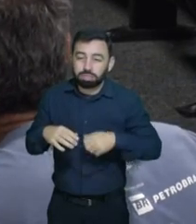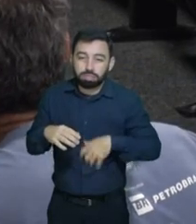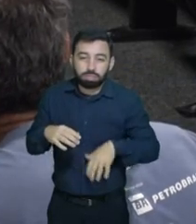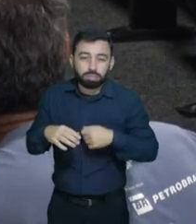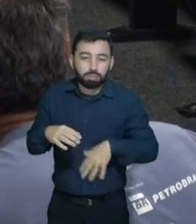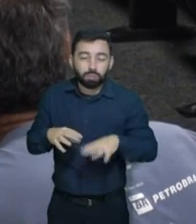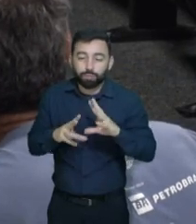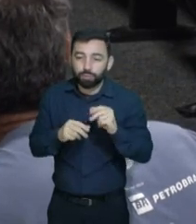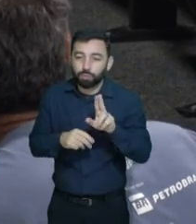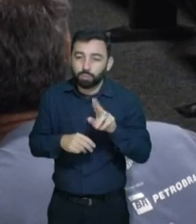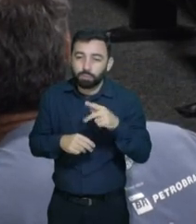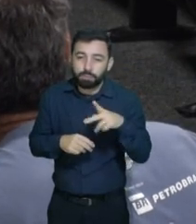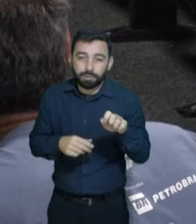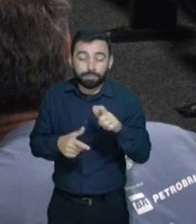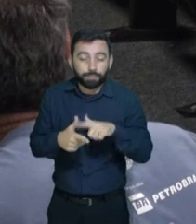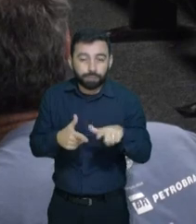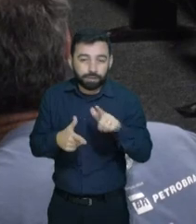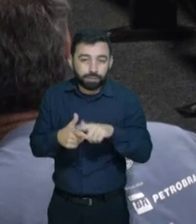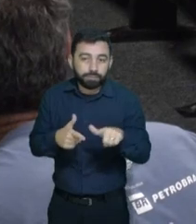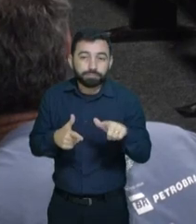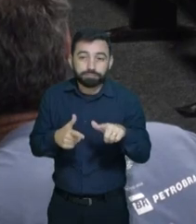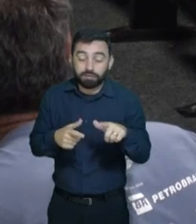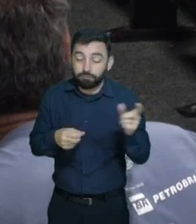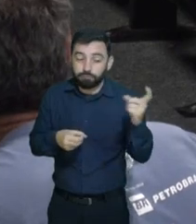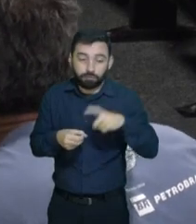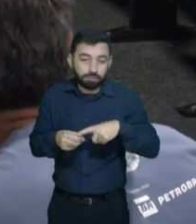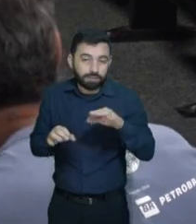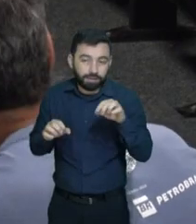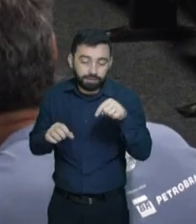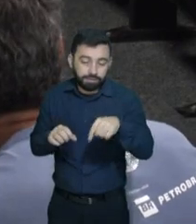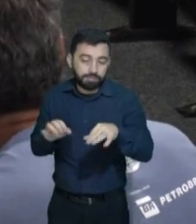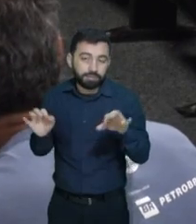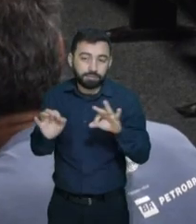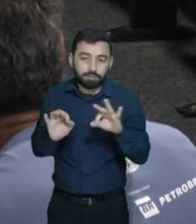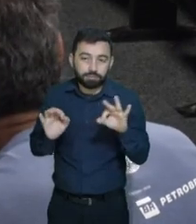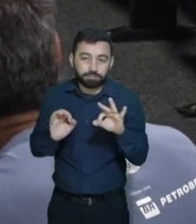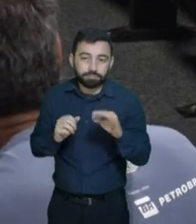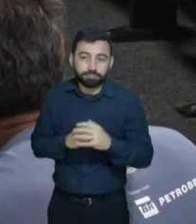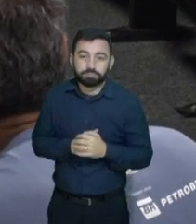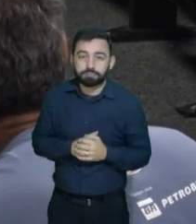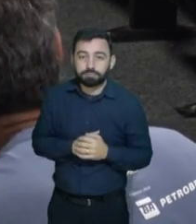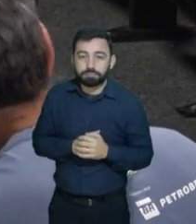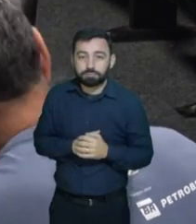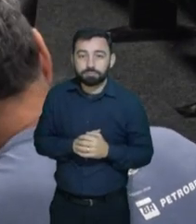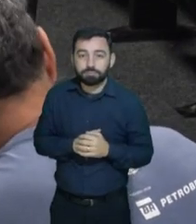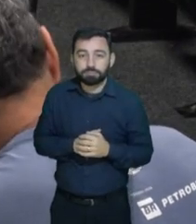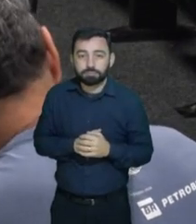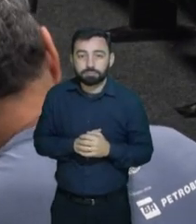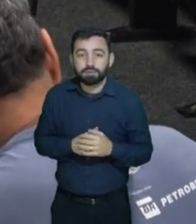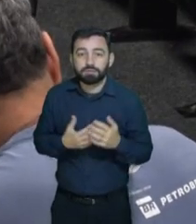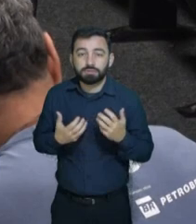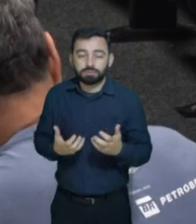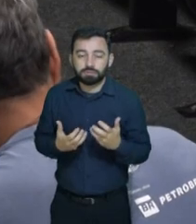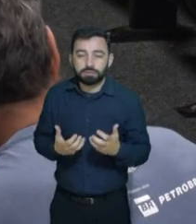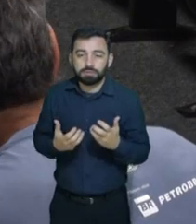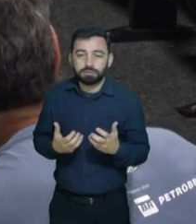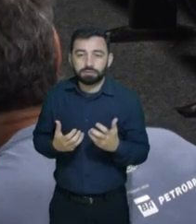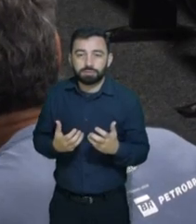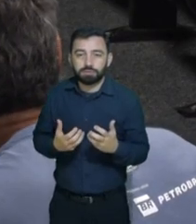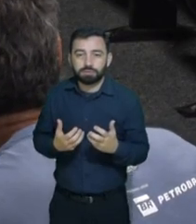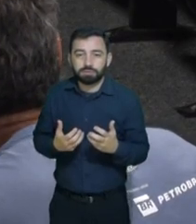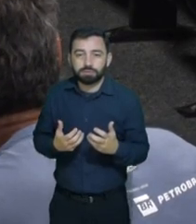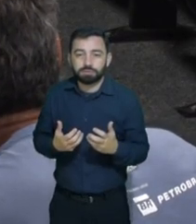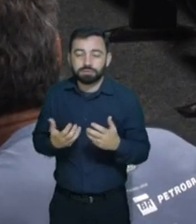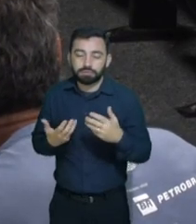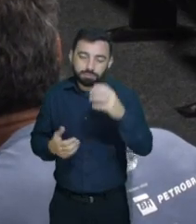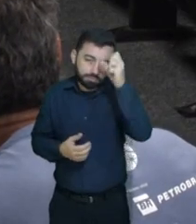mundo foi parar na UPA, quem veio veranear aqui não vai voltar mais. Então, tem toda essa cadeia. E eu gostaria